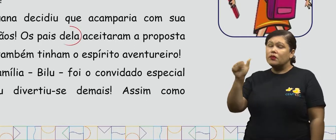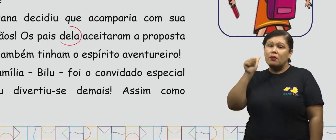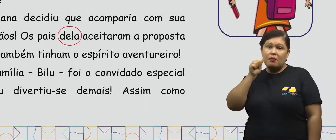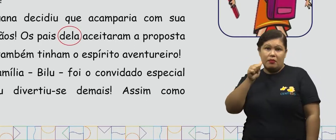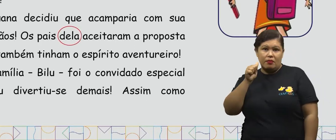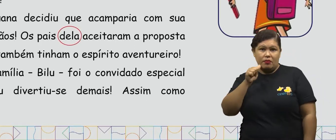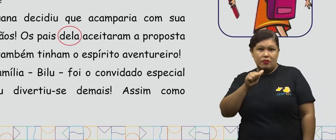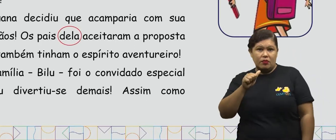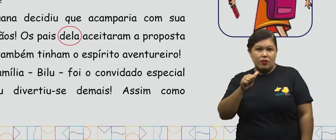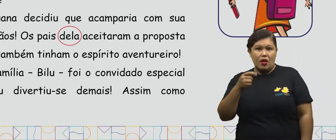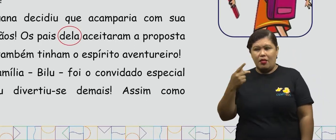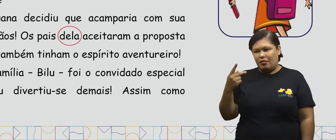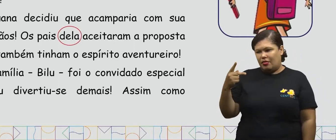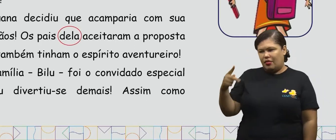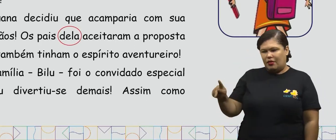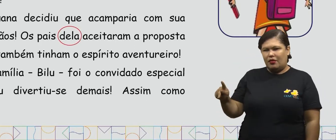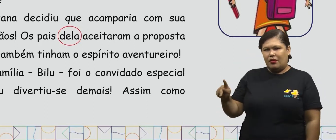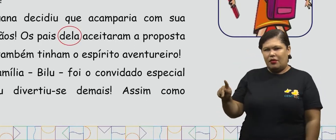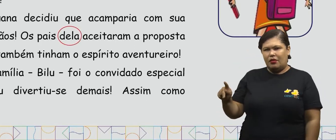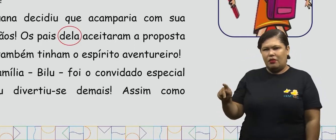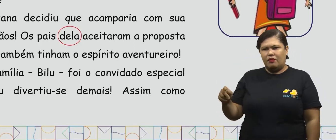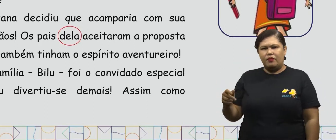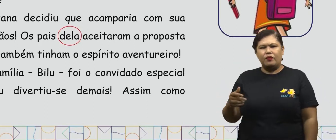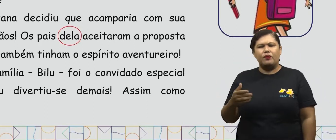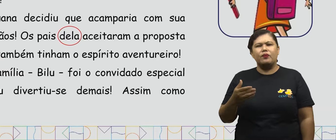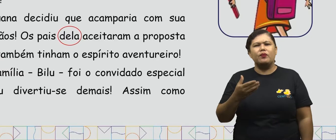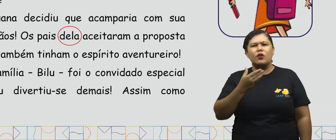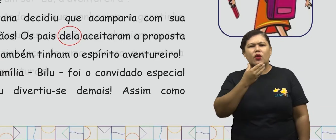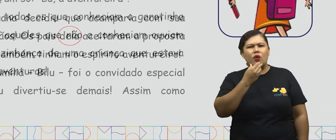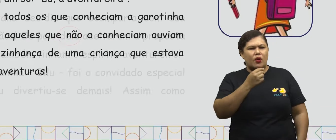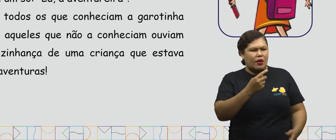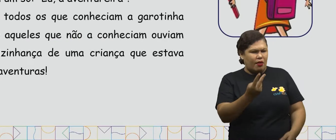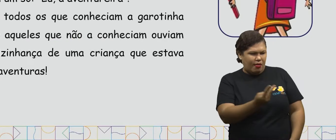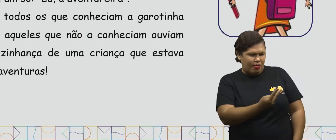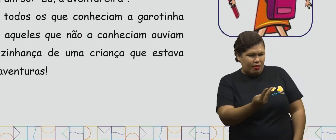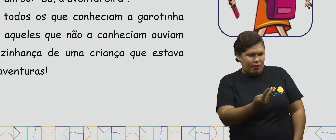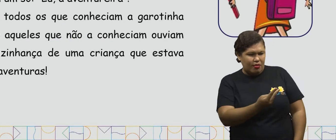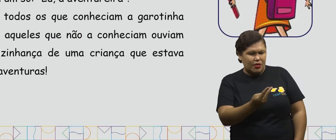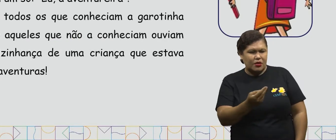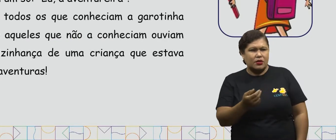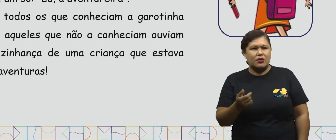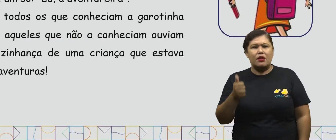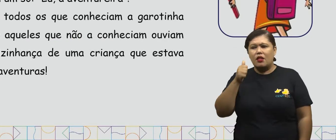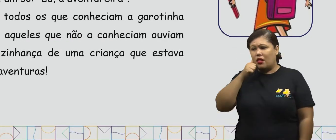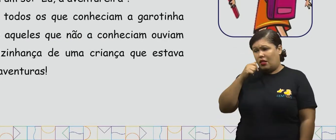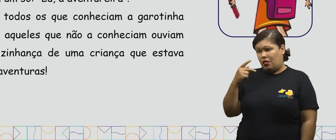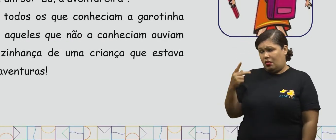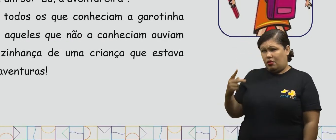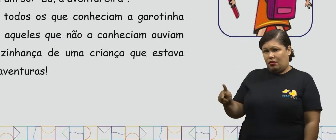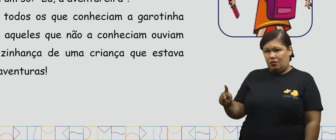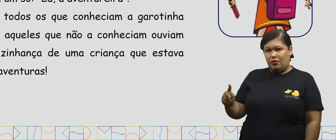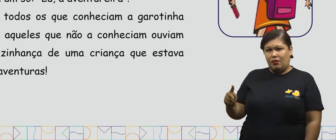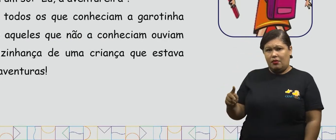garota, dela, eles, dela,